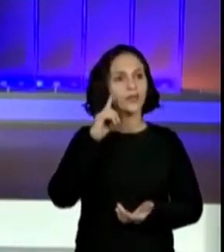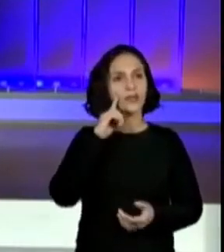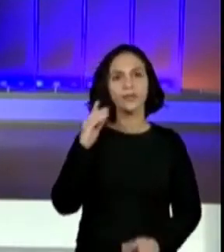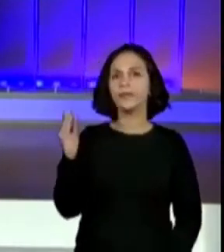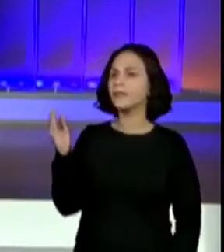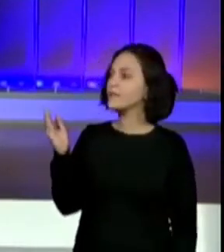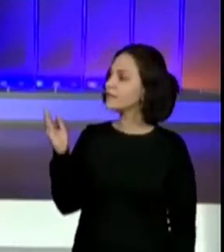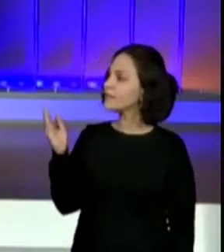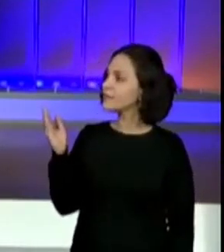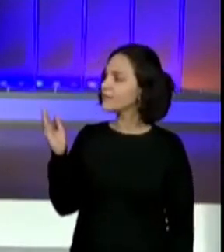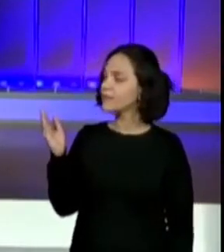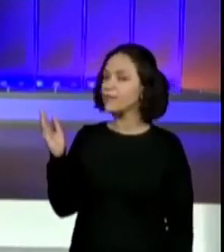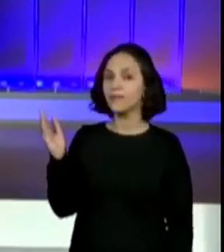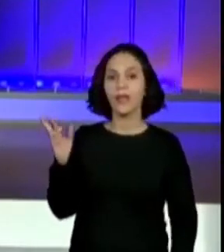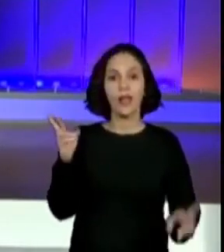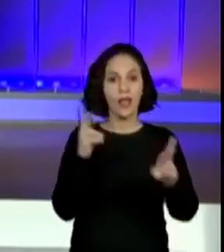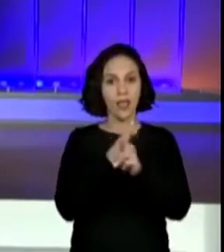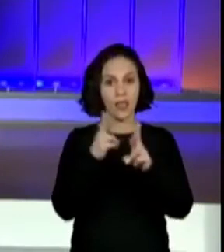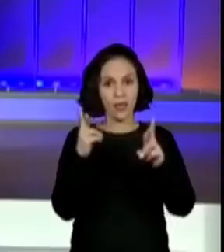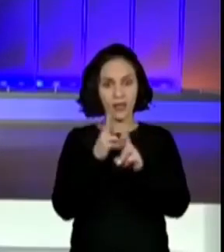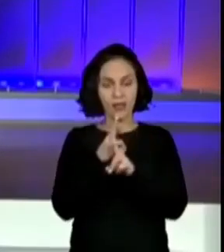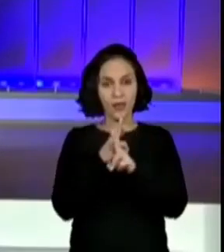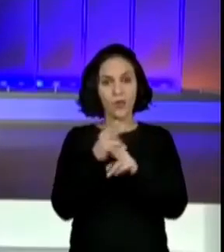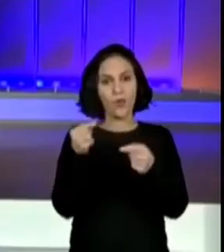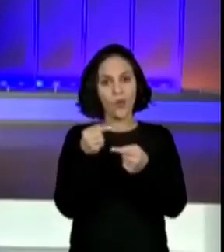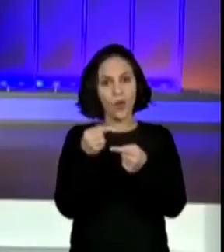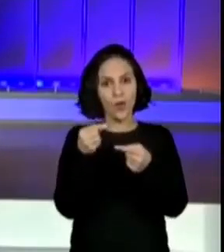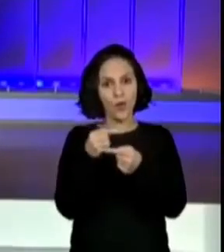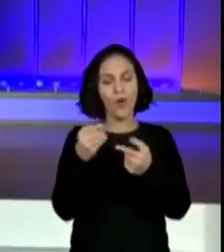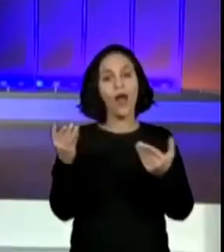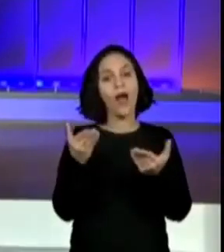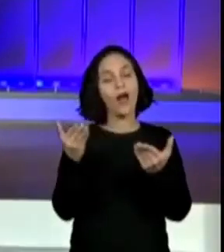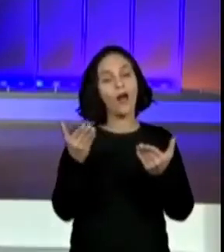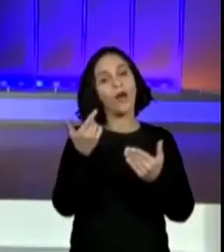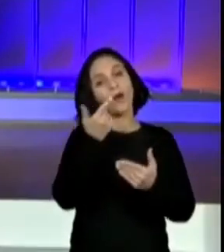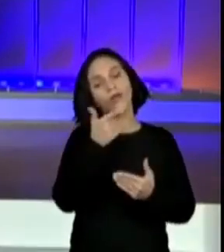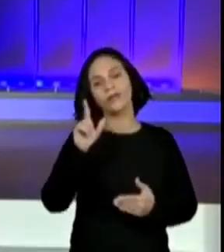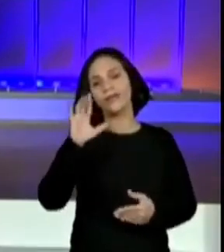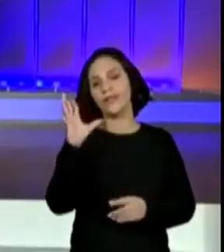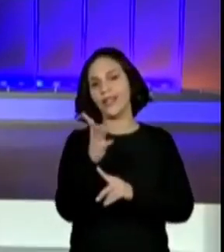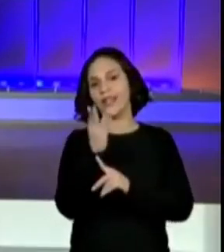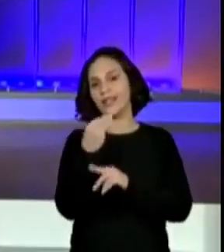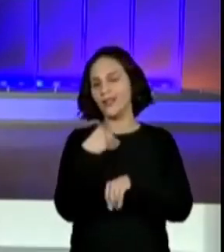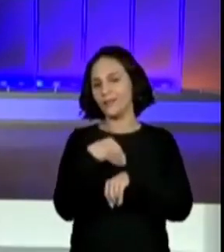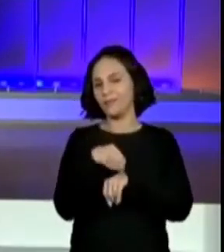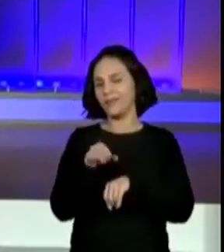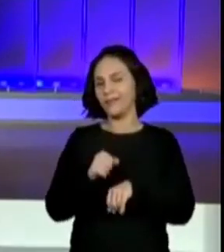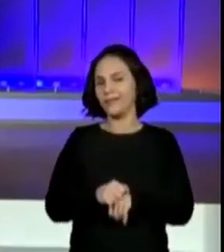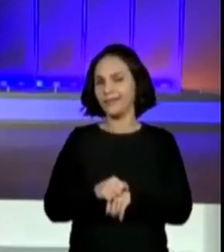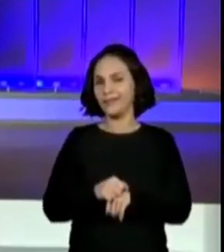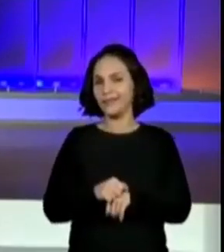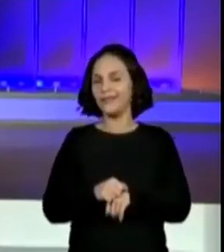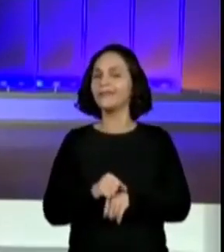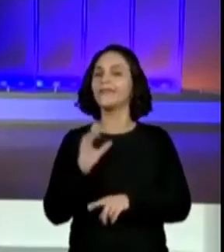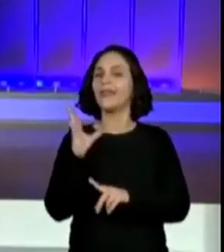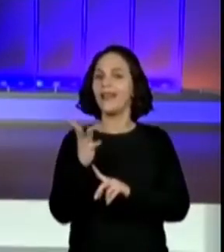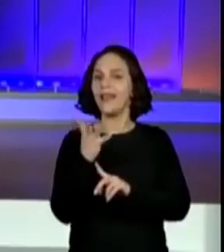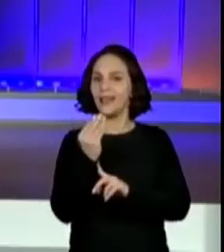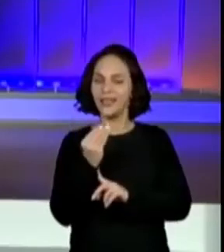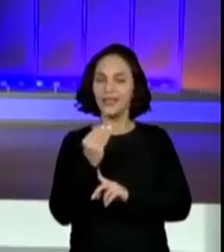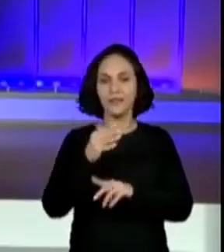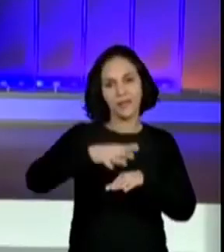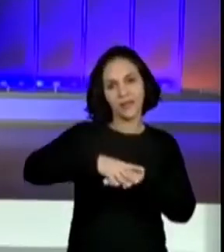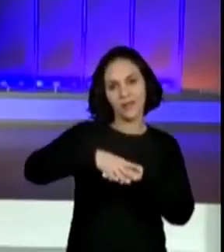relações de igualdade a gente volta para falar um pouquinho de arte já tô dando spoiler a gente vai falar um pouquinho de arte com